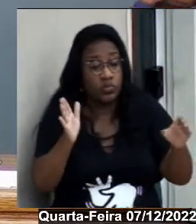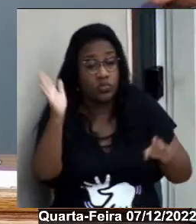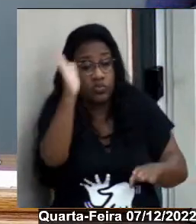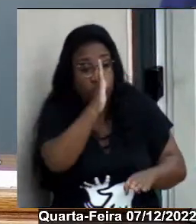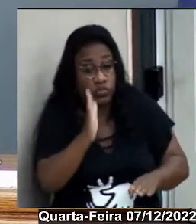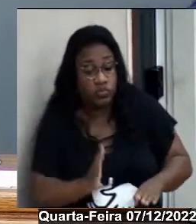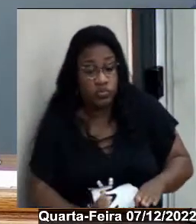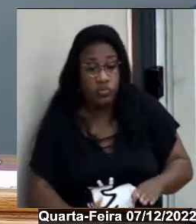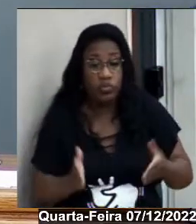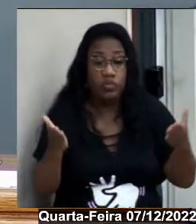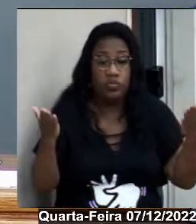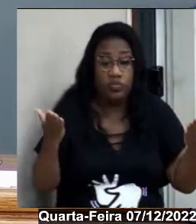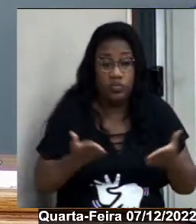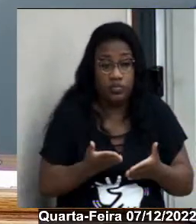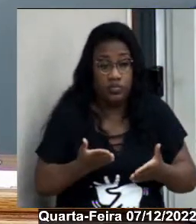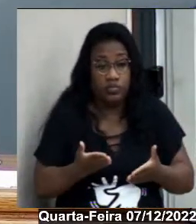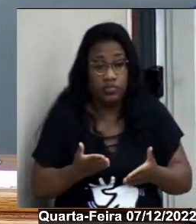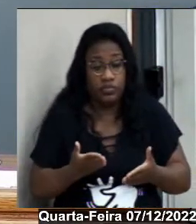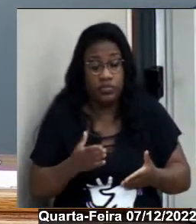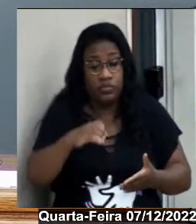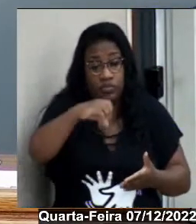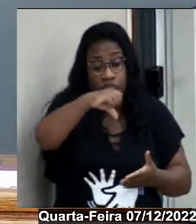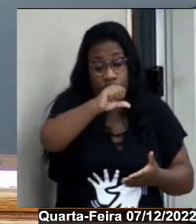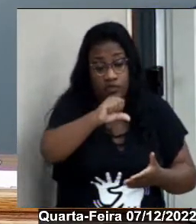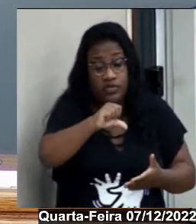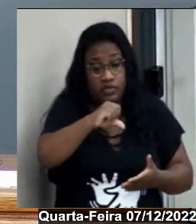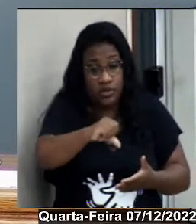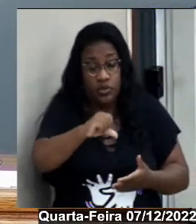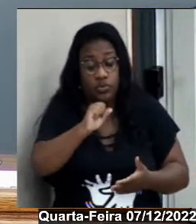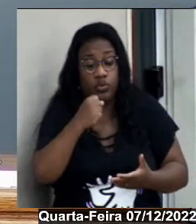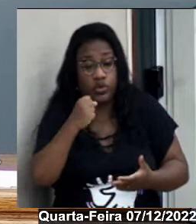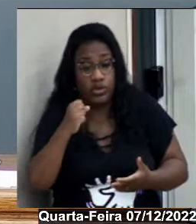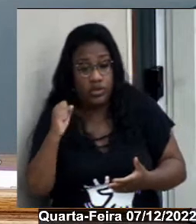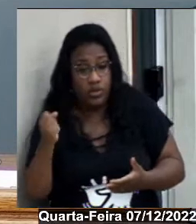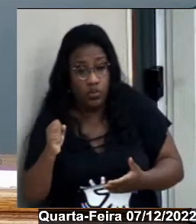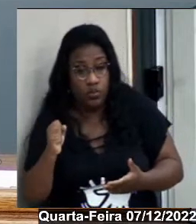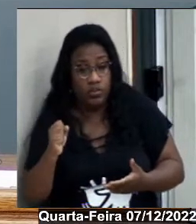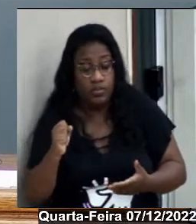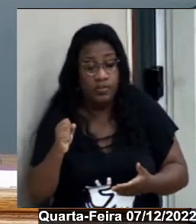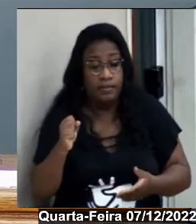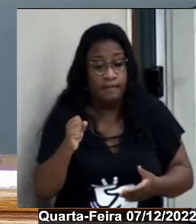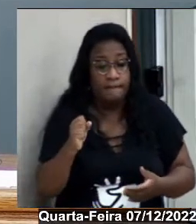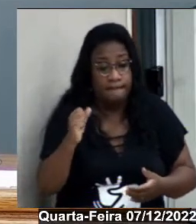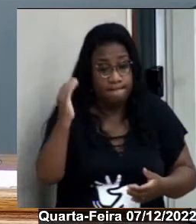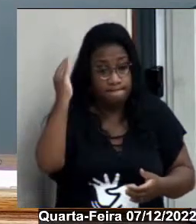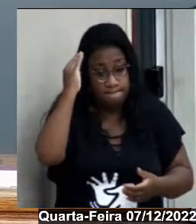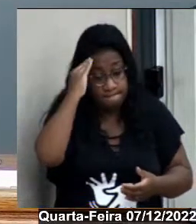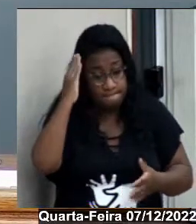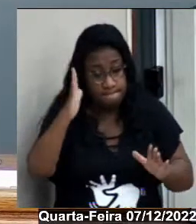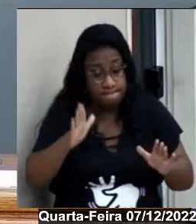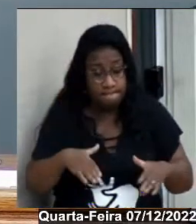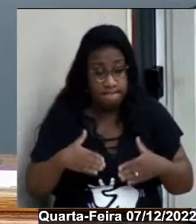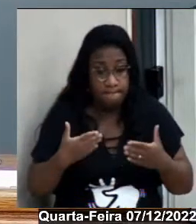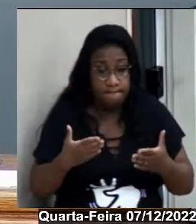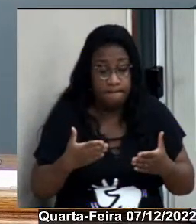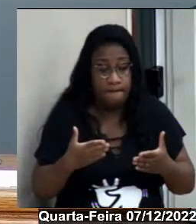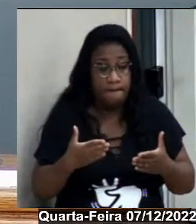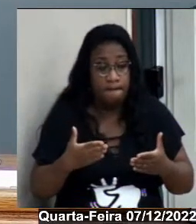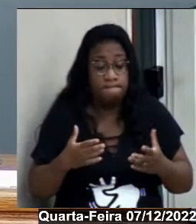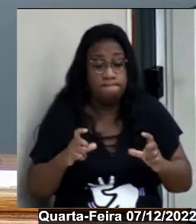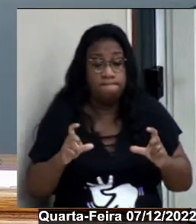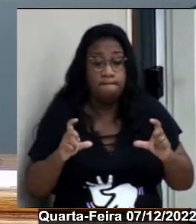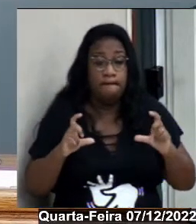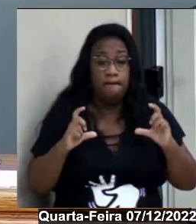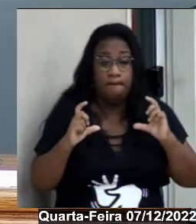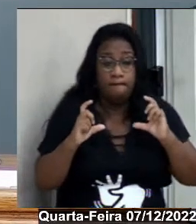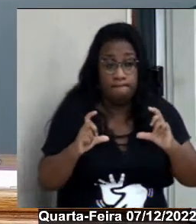Federativa do Brasil, 5 de outubro de 1988, considerando o relevante serviço prestado pelos guardas